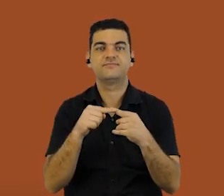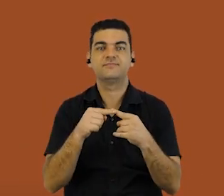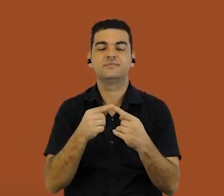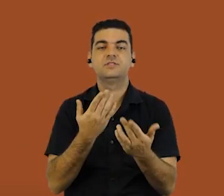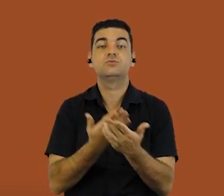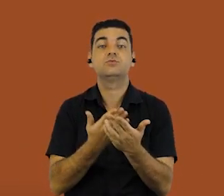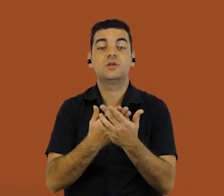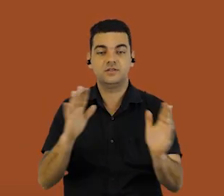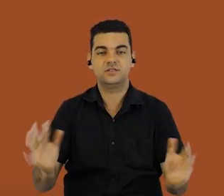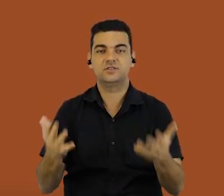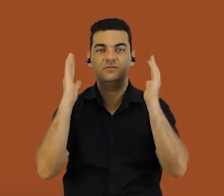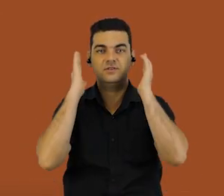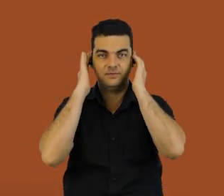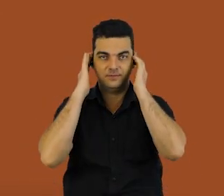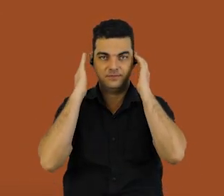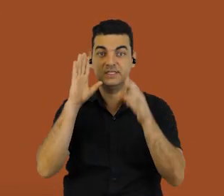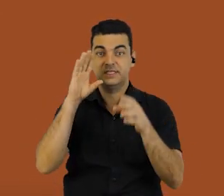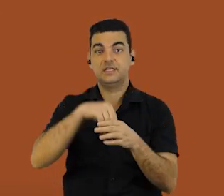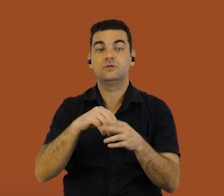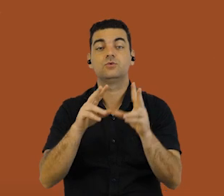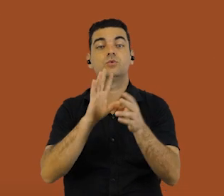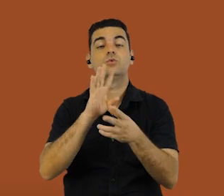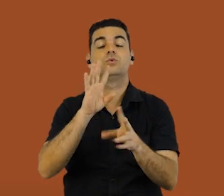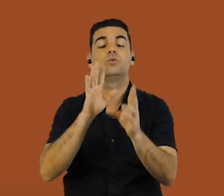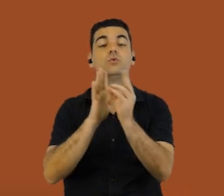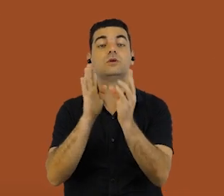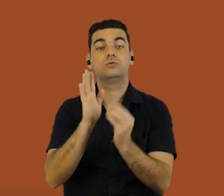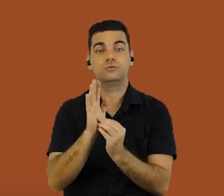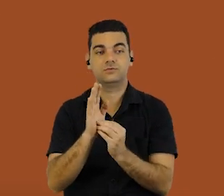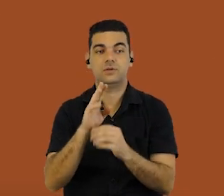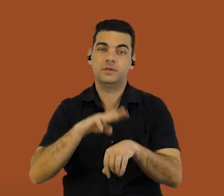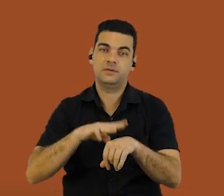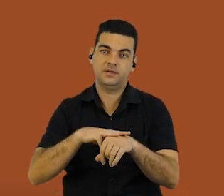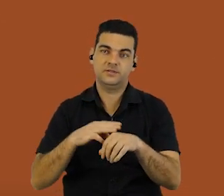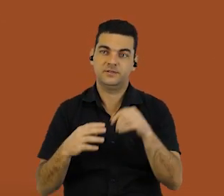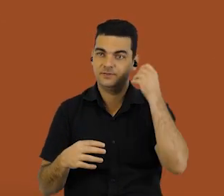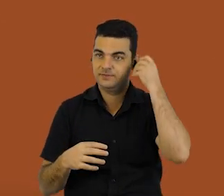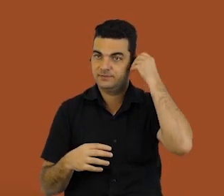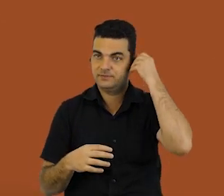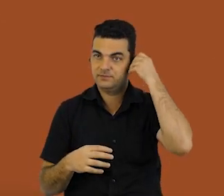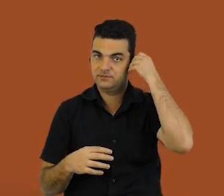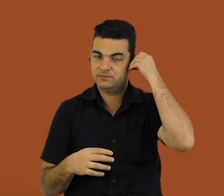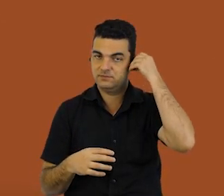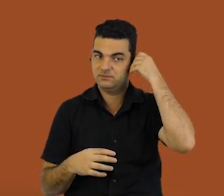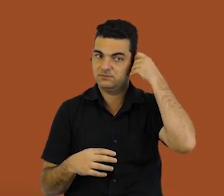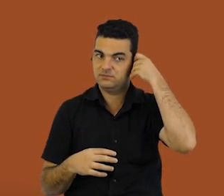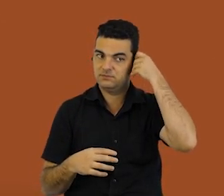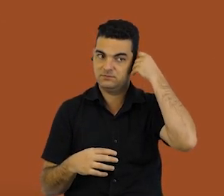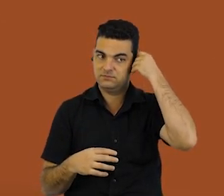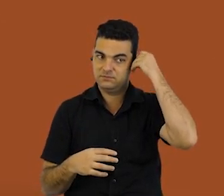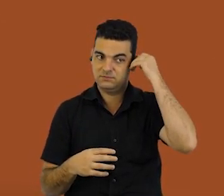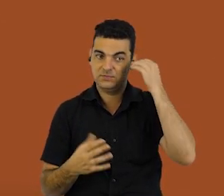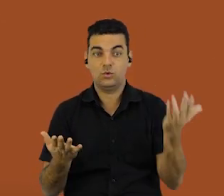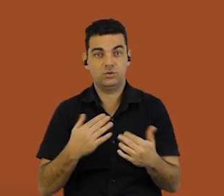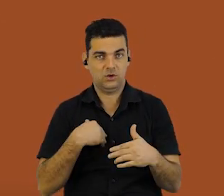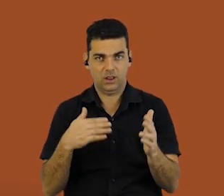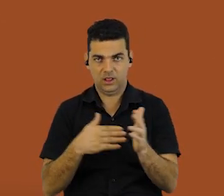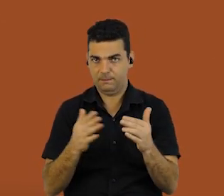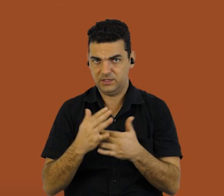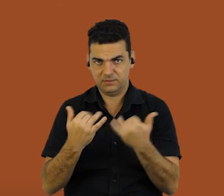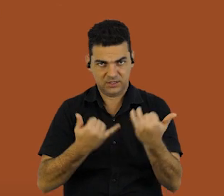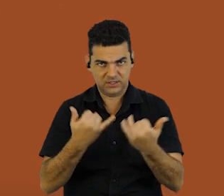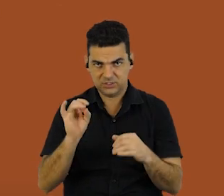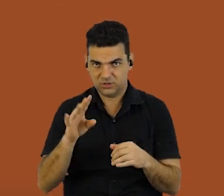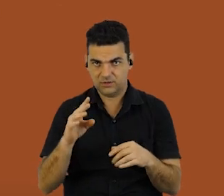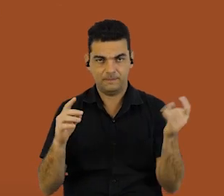aplicar alguma coisa dentro da matemática, e é isso. Então hoje eu não fico mais restrita, né,